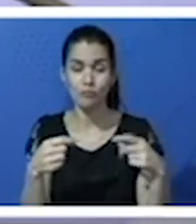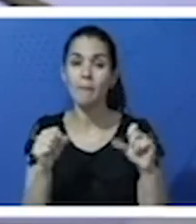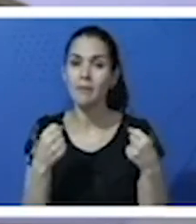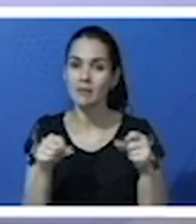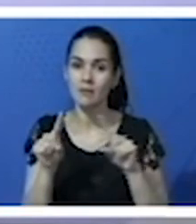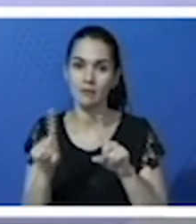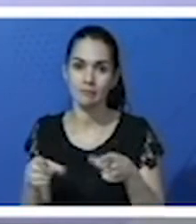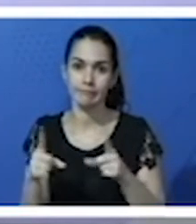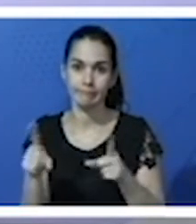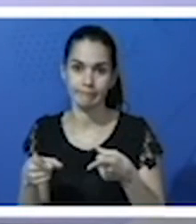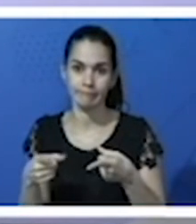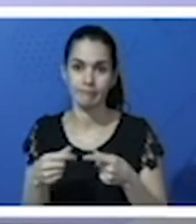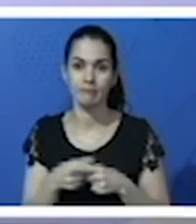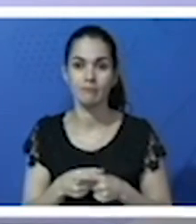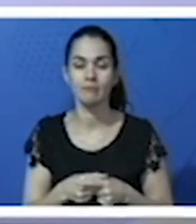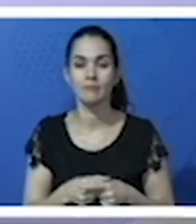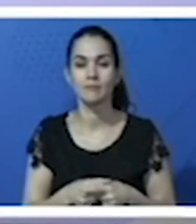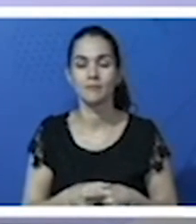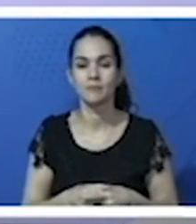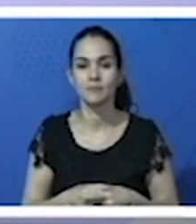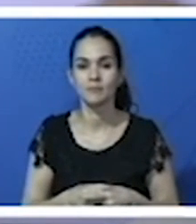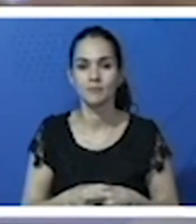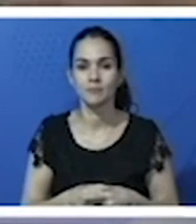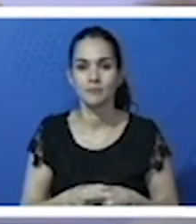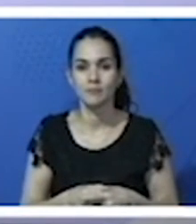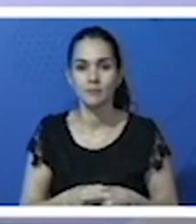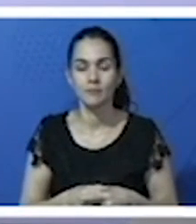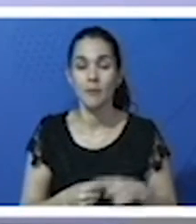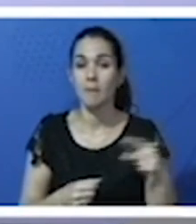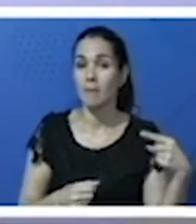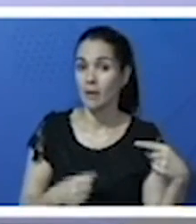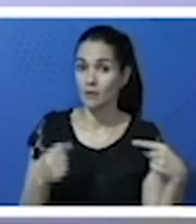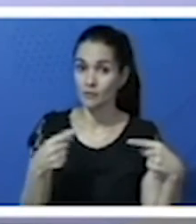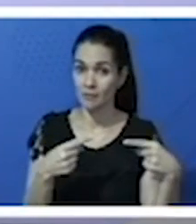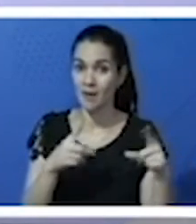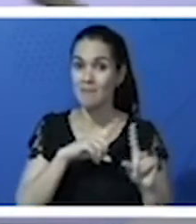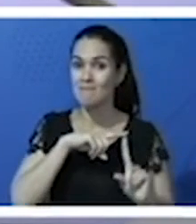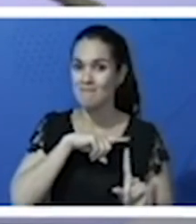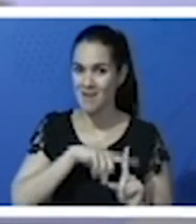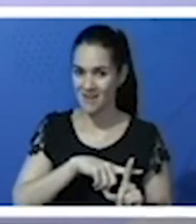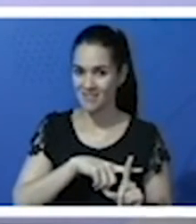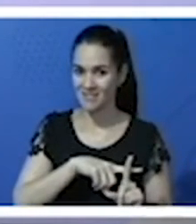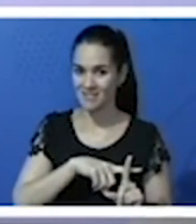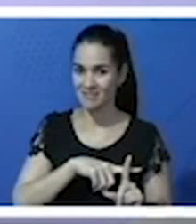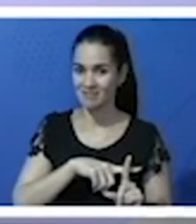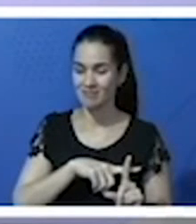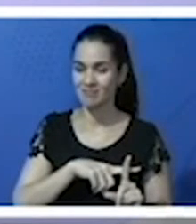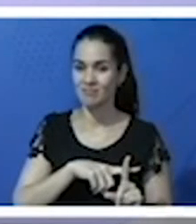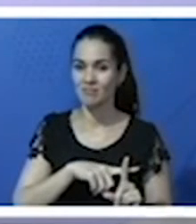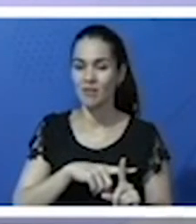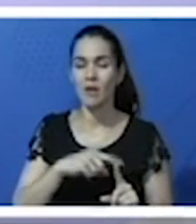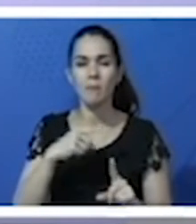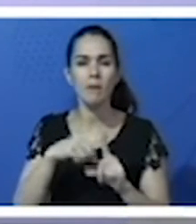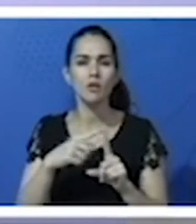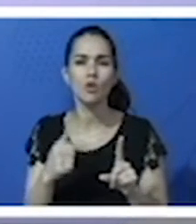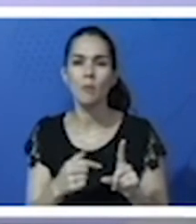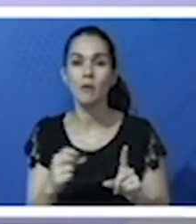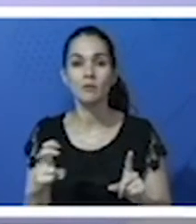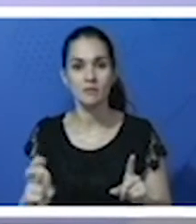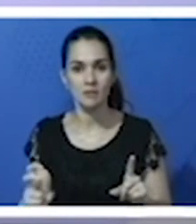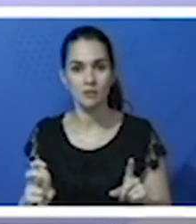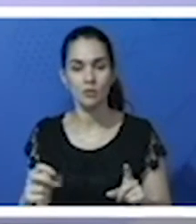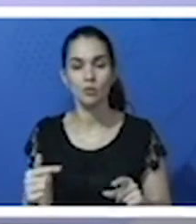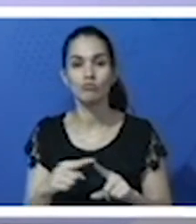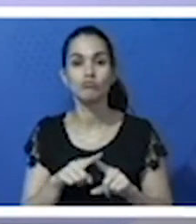menos 5, e 2 vezes 1. Menos com menos aqui dá mais ou menos 5, e o 2 vezes 1,